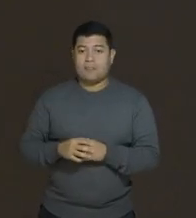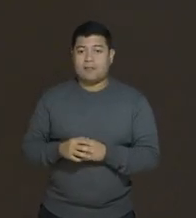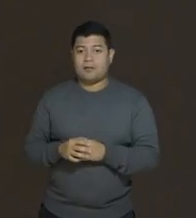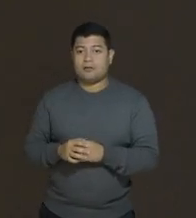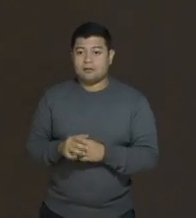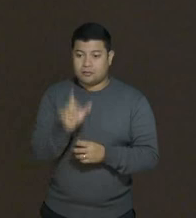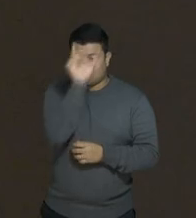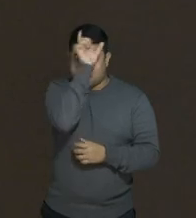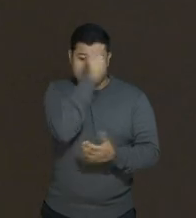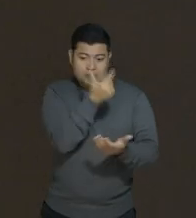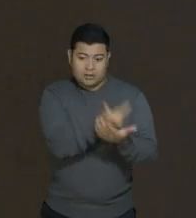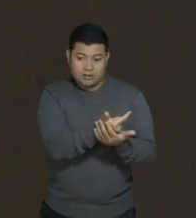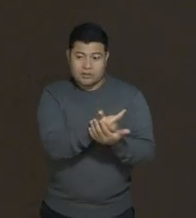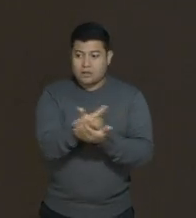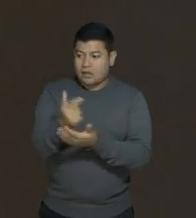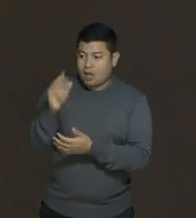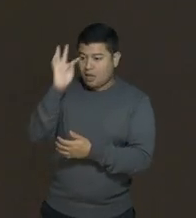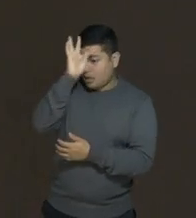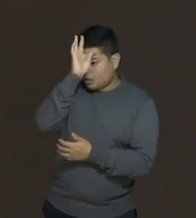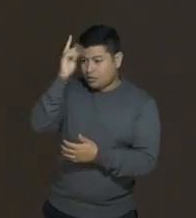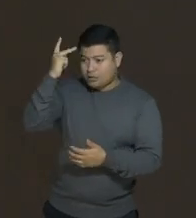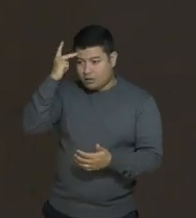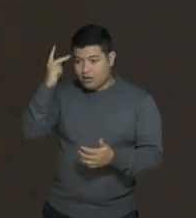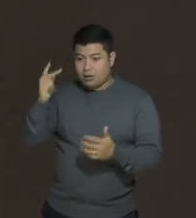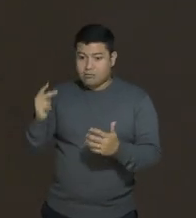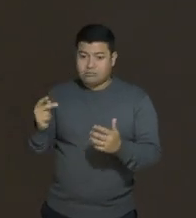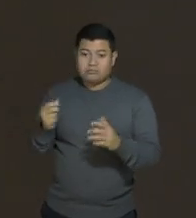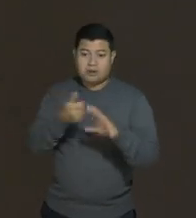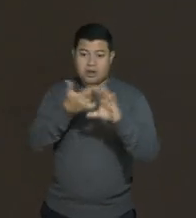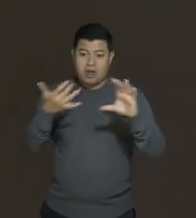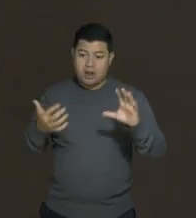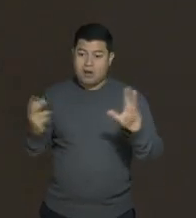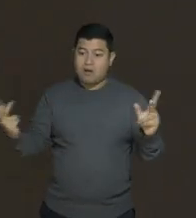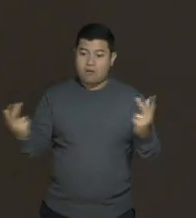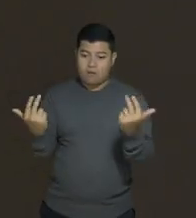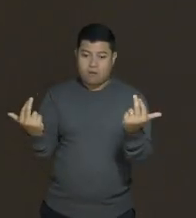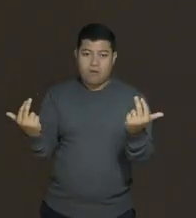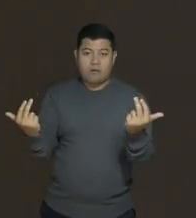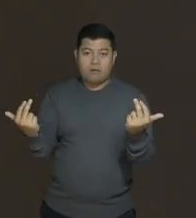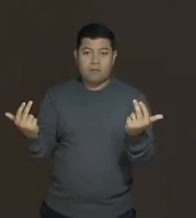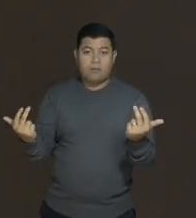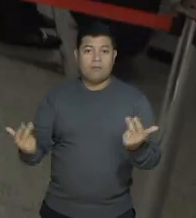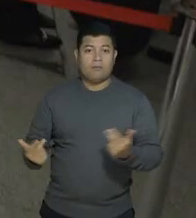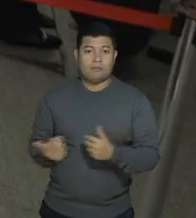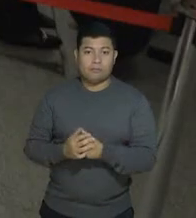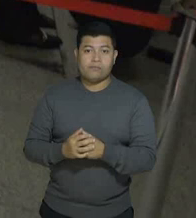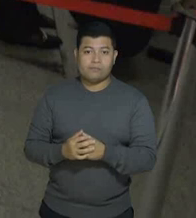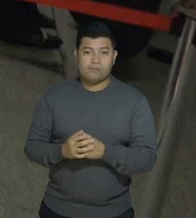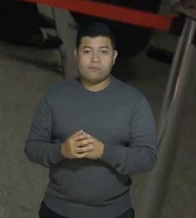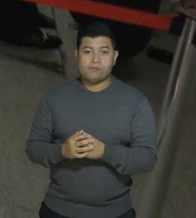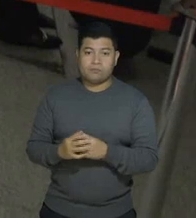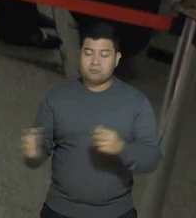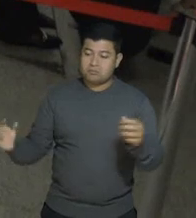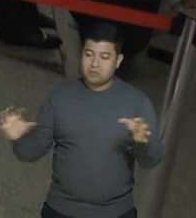TDAH. Elas têm as mesmas características, as mesmas doenças associadas, né?